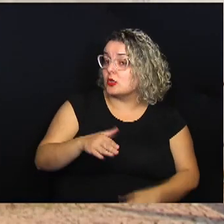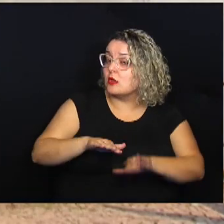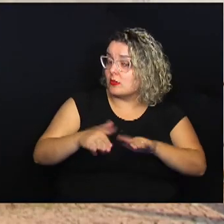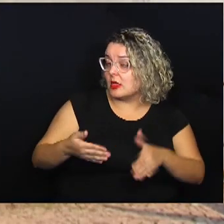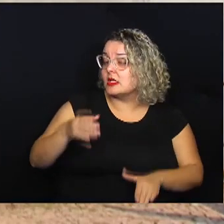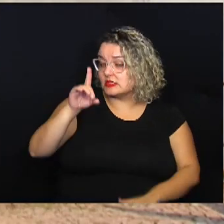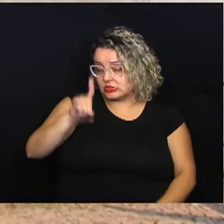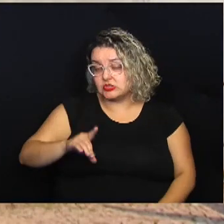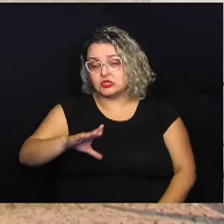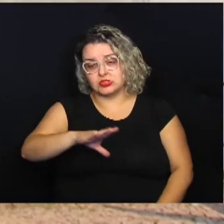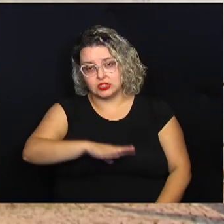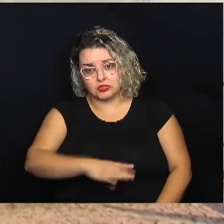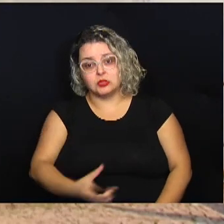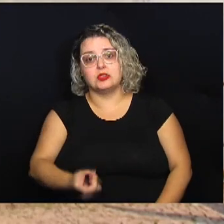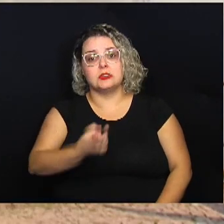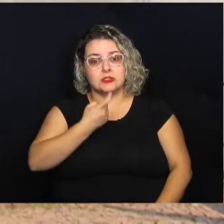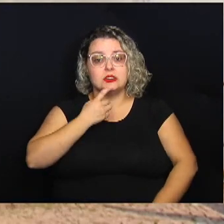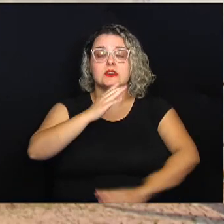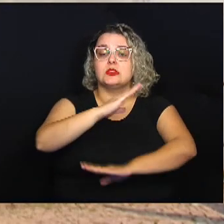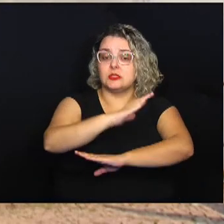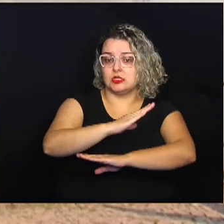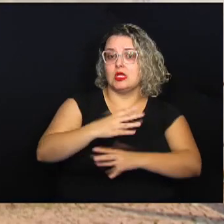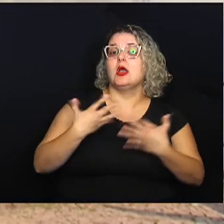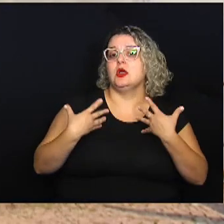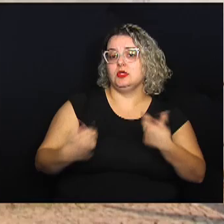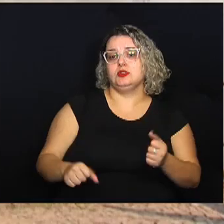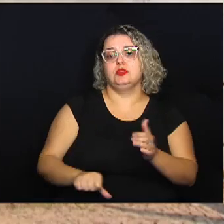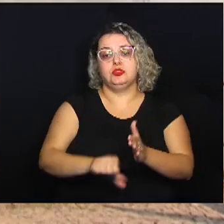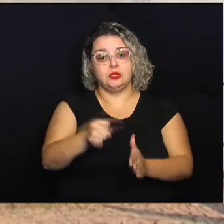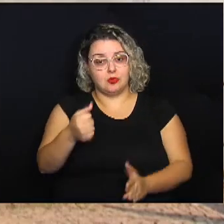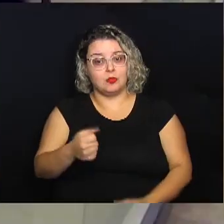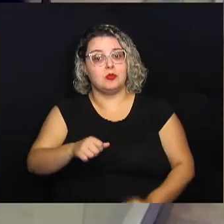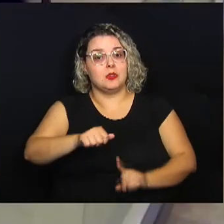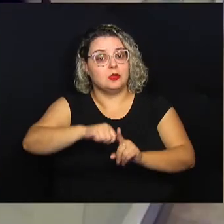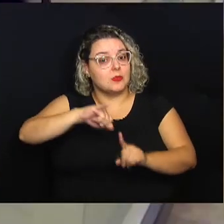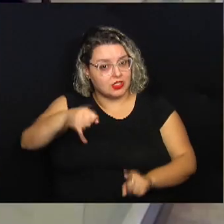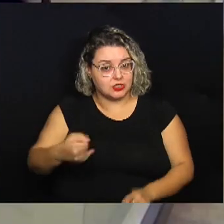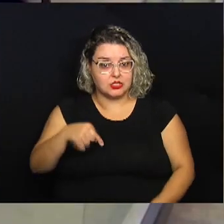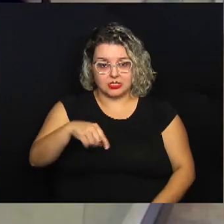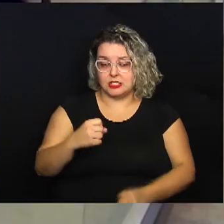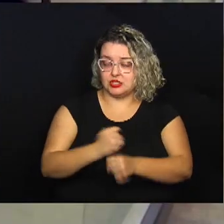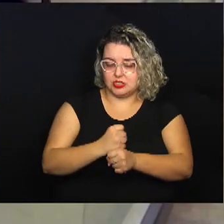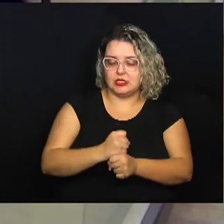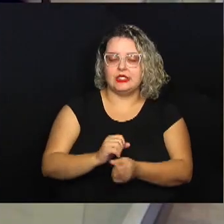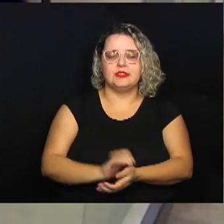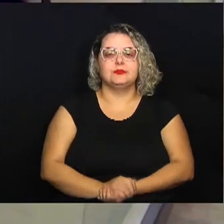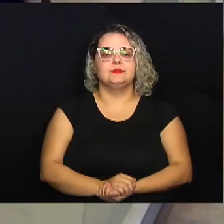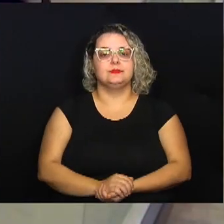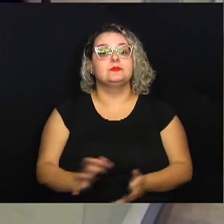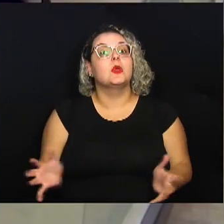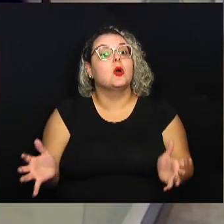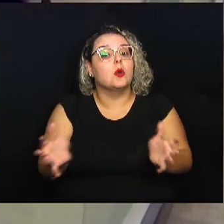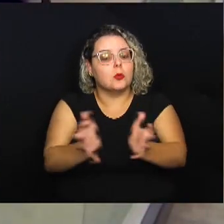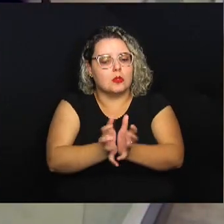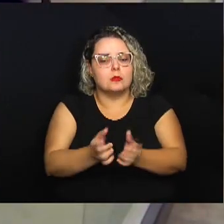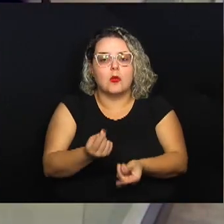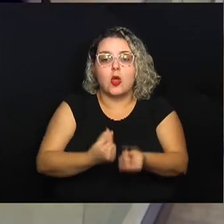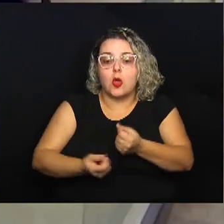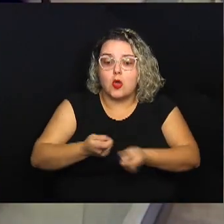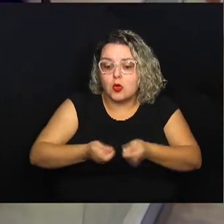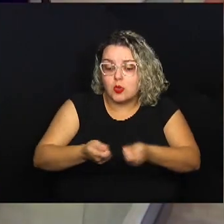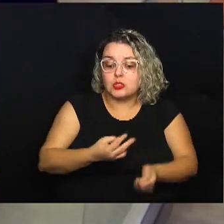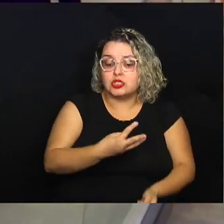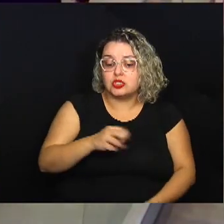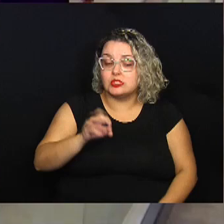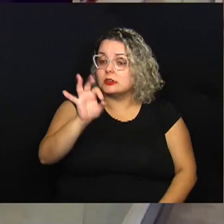diretora da casa assumiu em 1º de janeiro deste ano. O conjunto delas gerou uma economia de